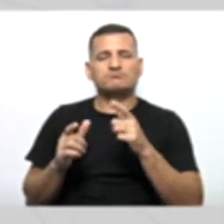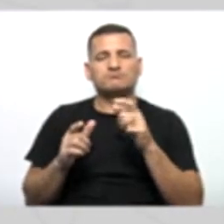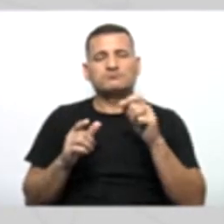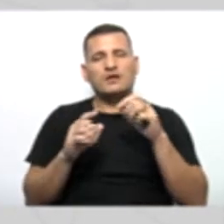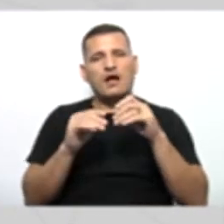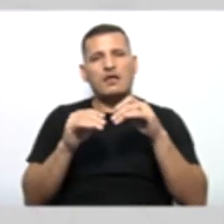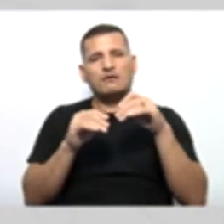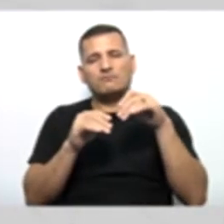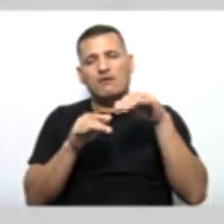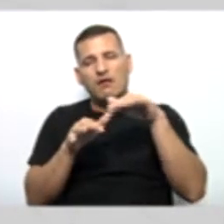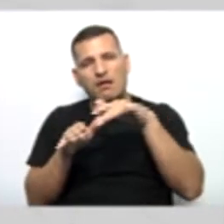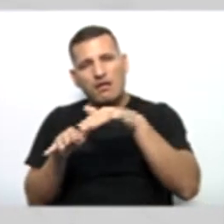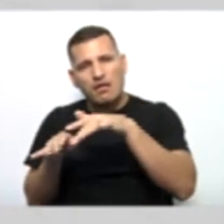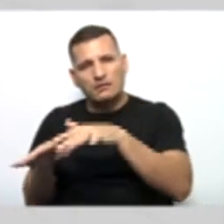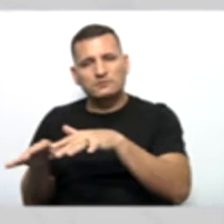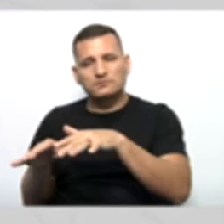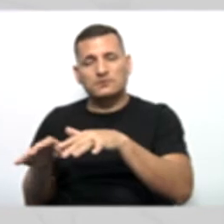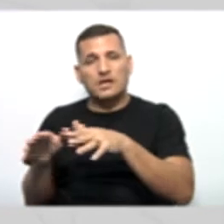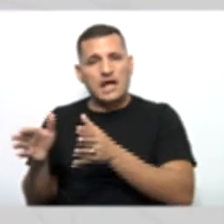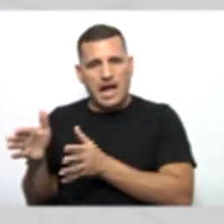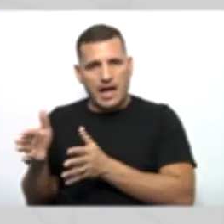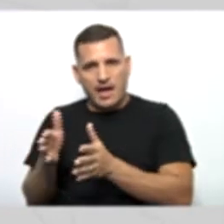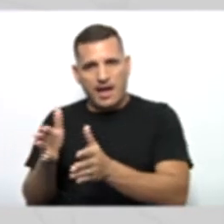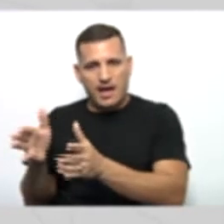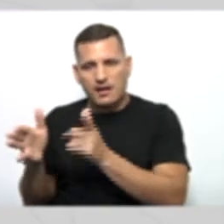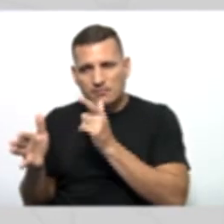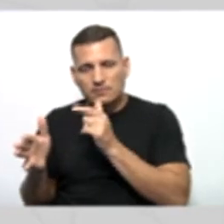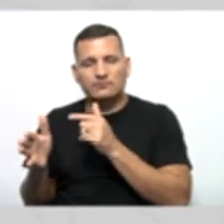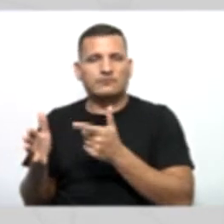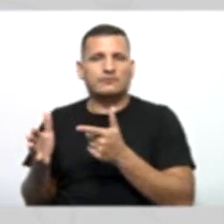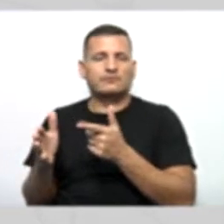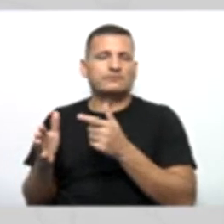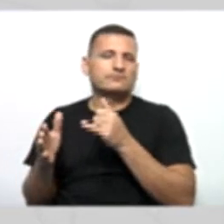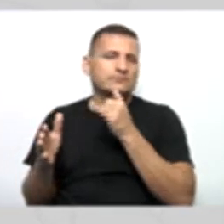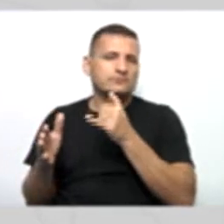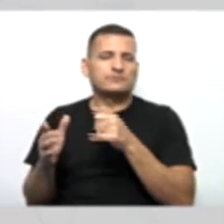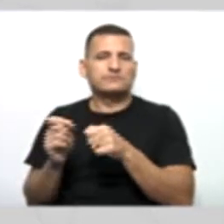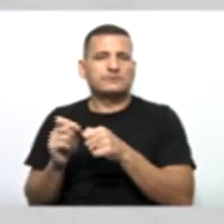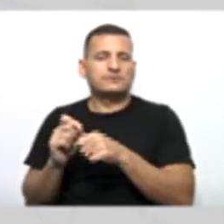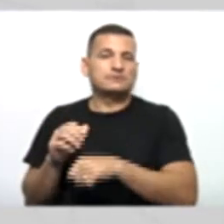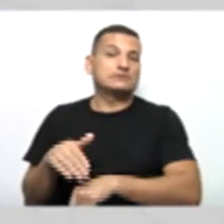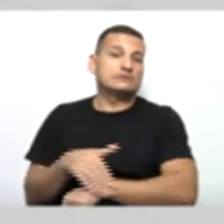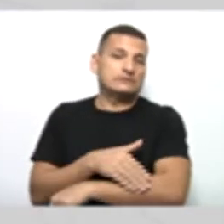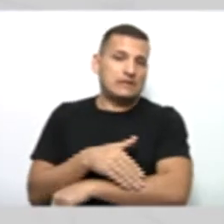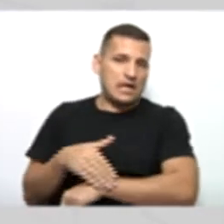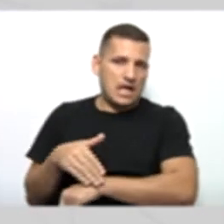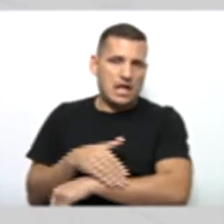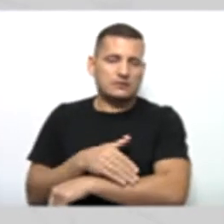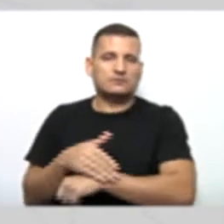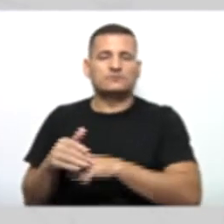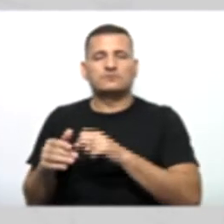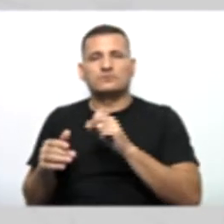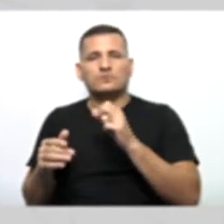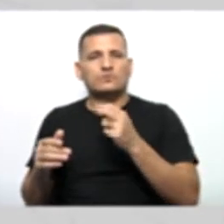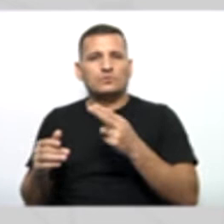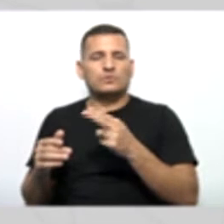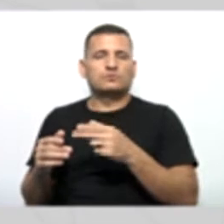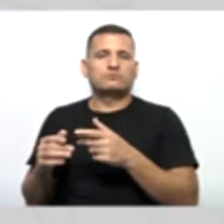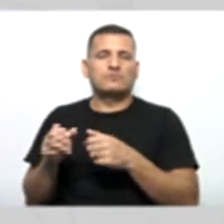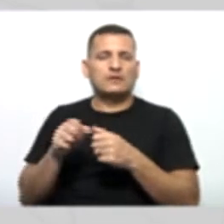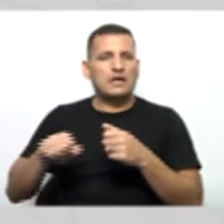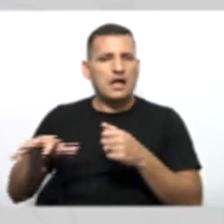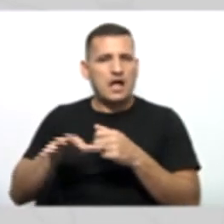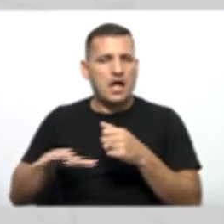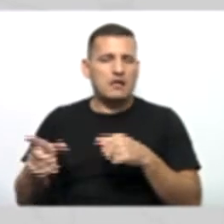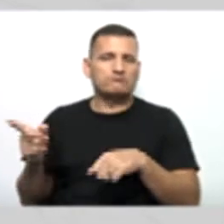d'água, devido à necessidade de se abrir estradas. Pode haver contaminação de alguma área com